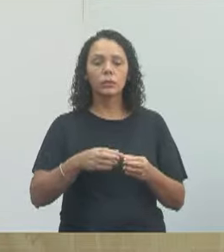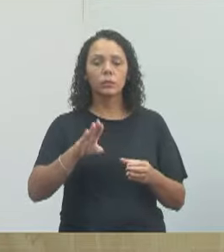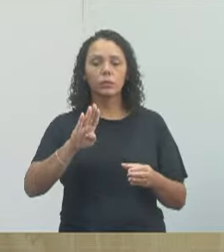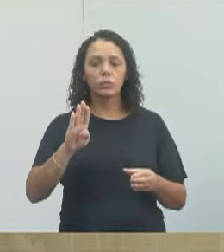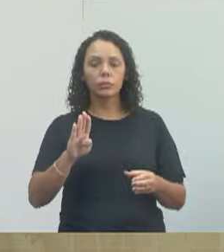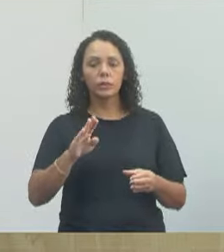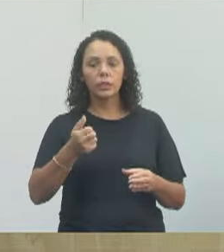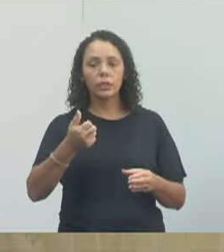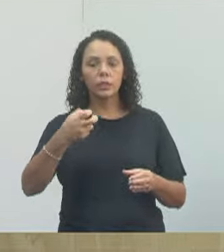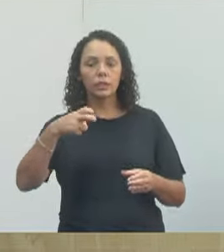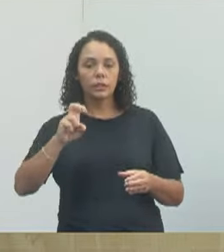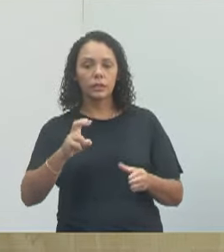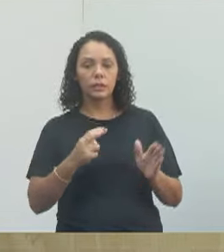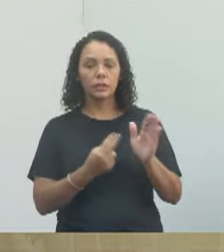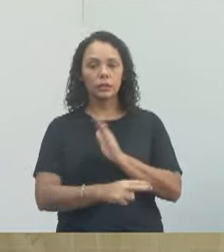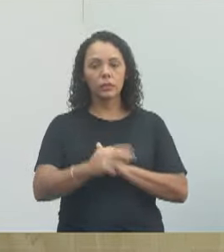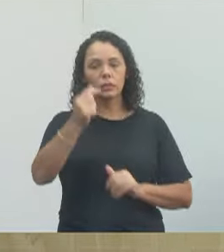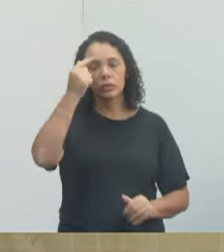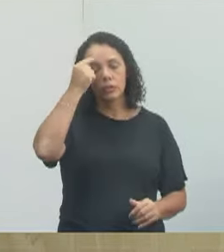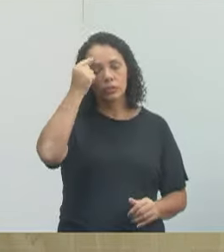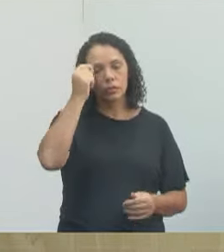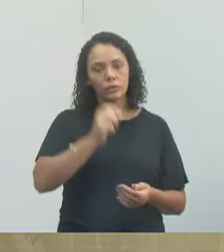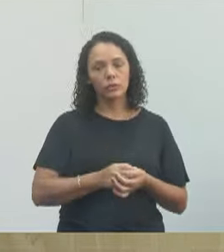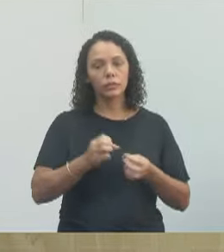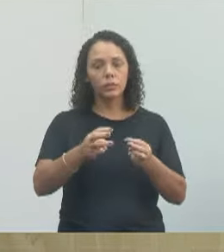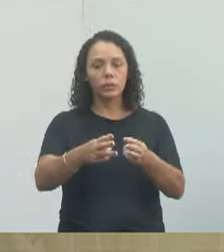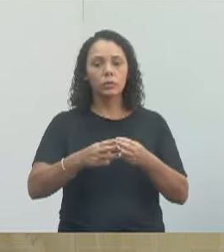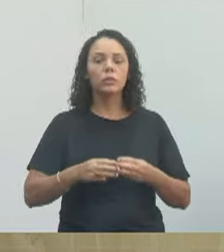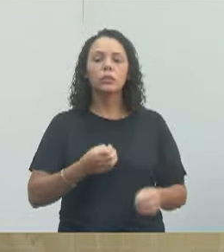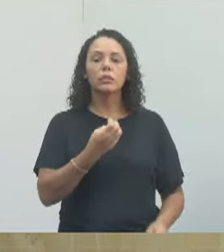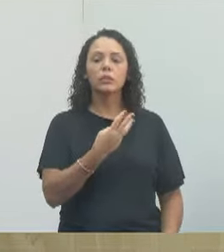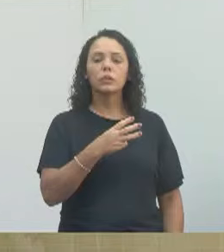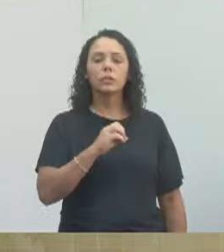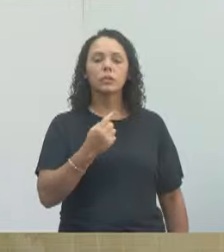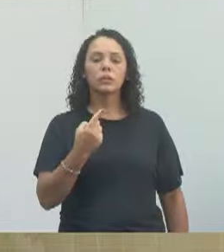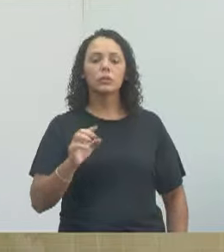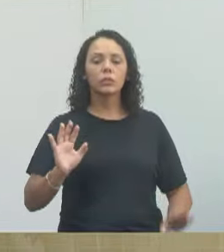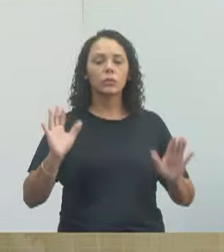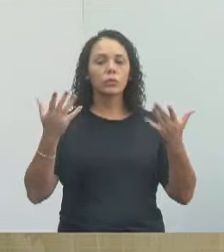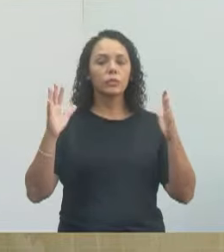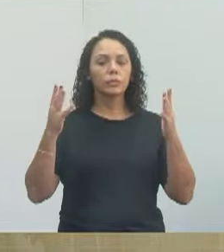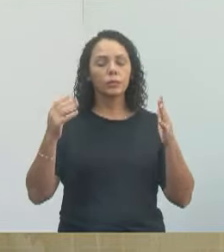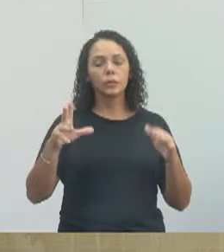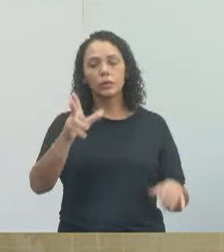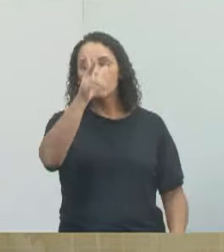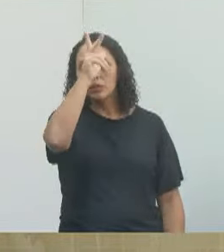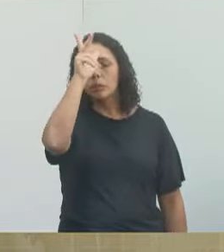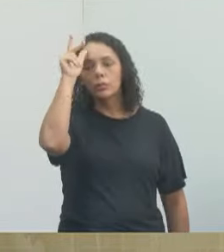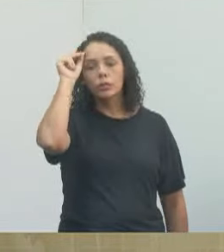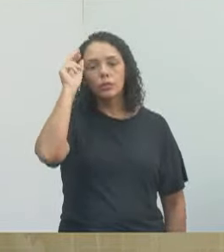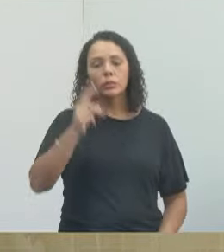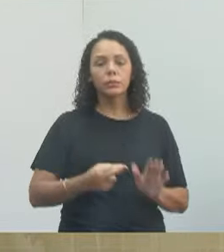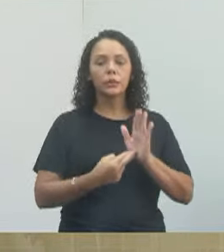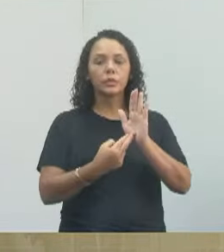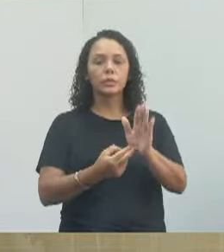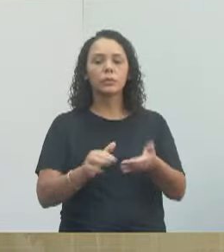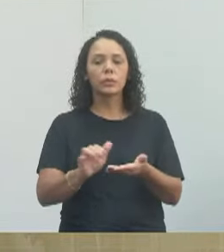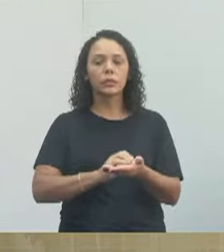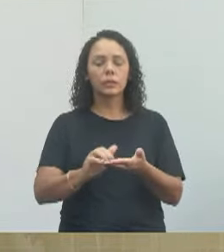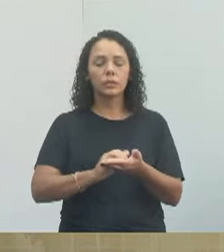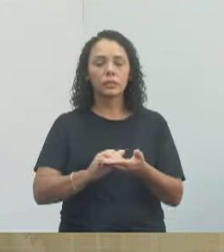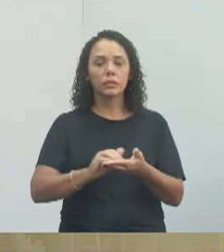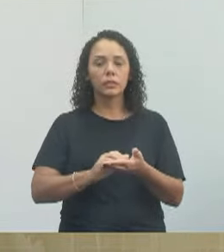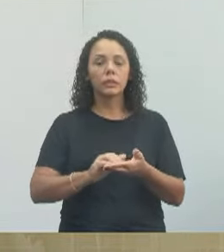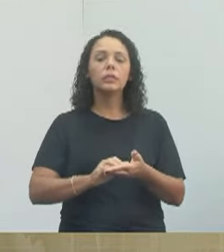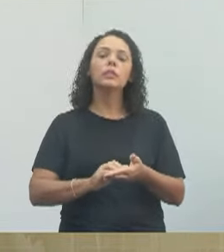Edgar sassaki Moção 301 moção Prefeitura Municipal de jacar representada pela secretaria de esporte